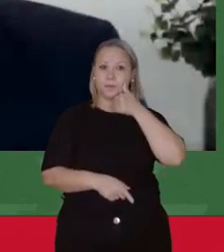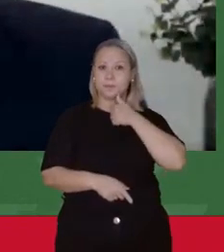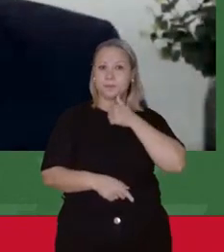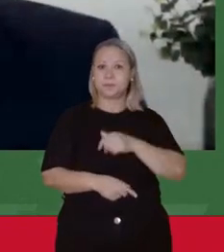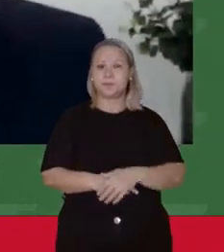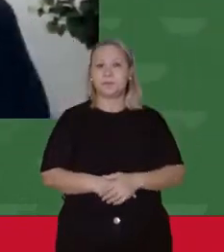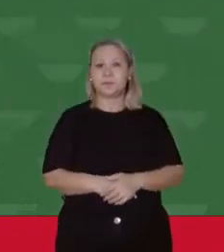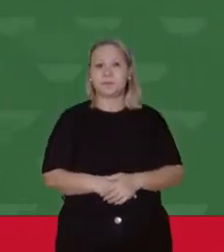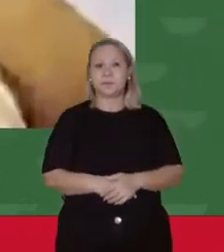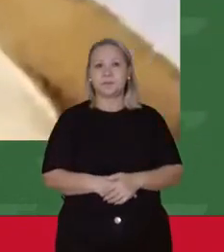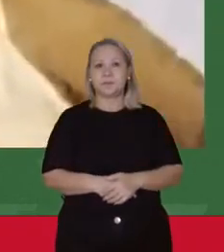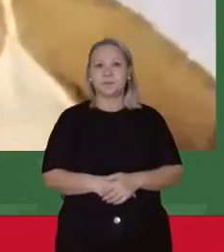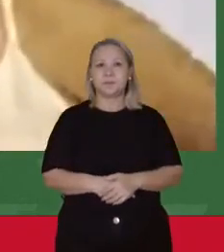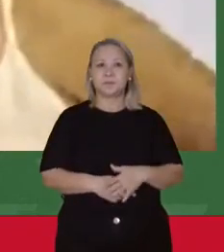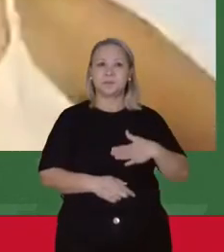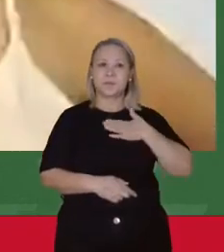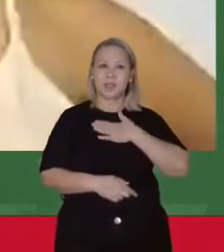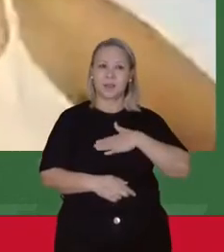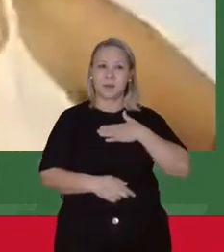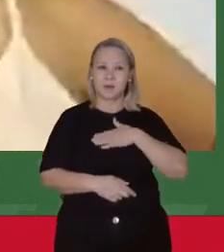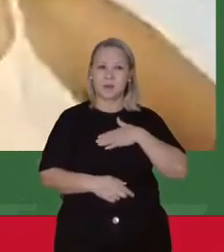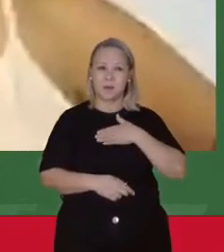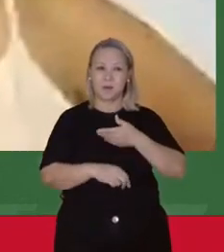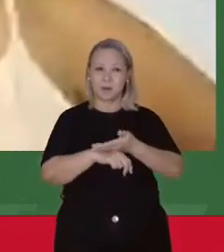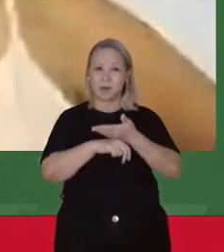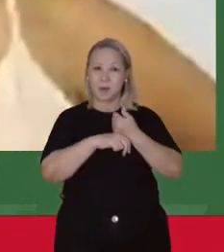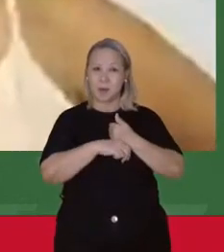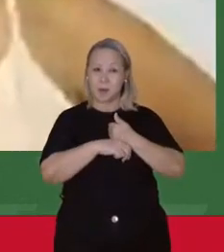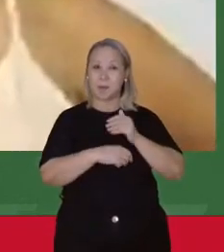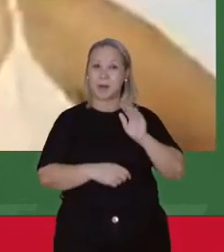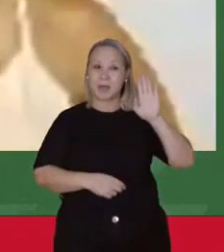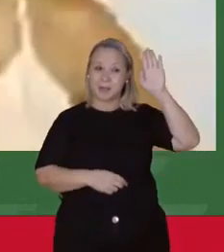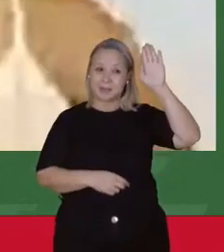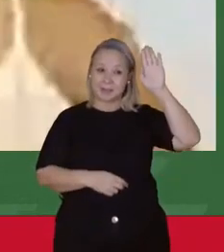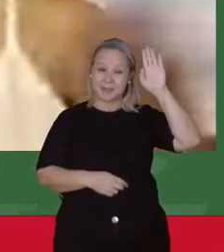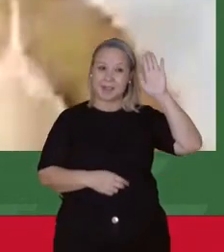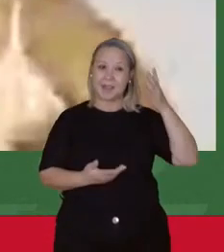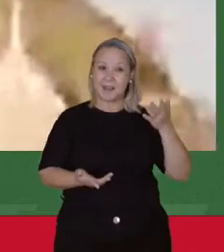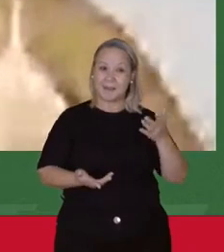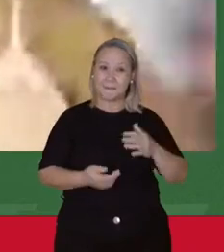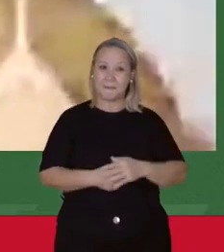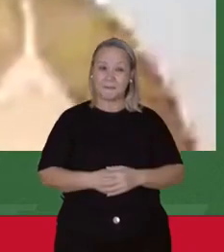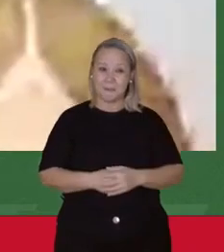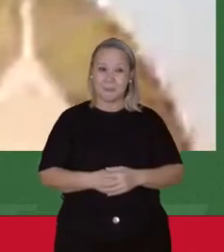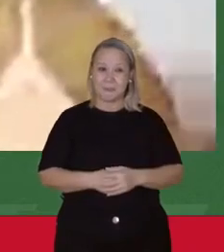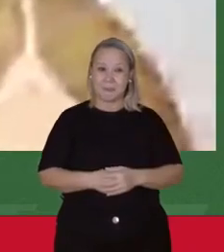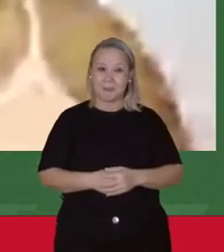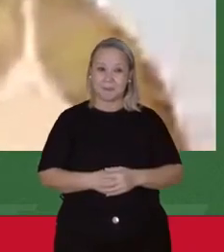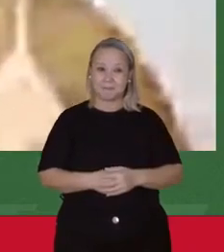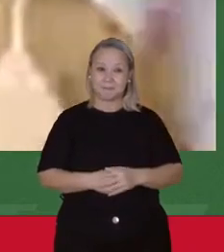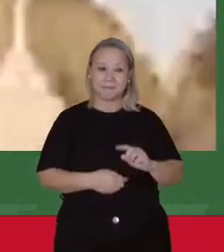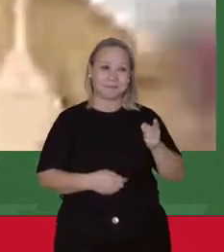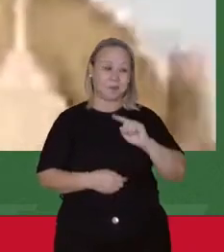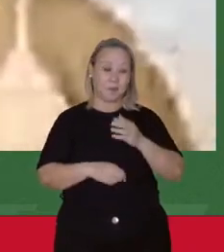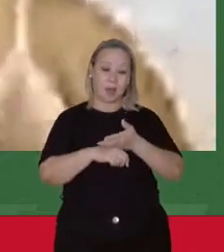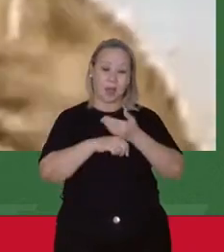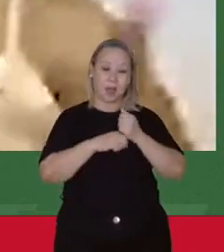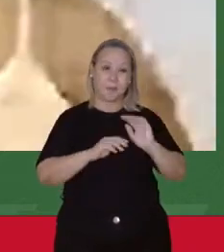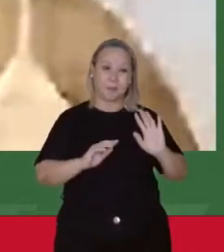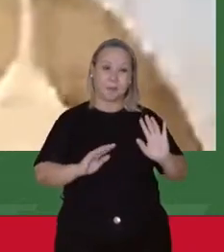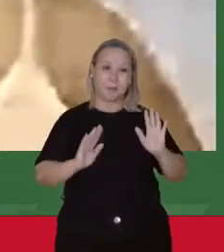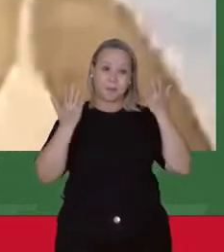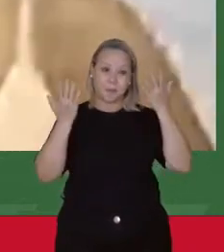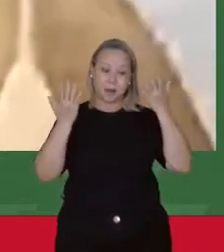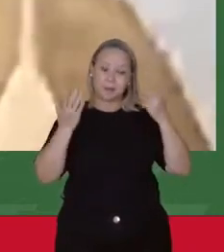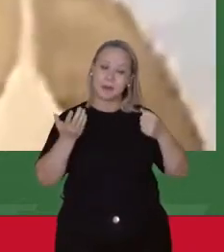Olha, não gostei aí da pré-candidata, gente. Estou à posição, não é pré-campanha, mas quem não tiver